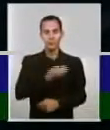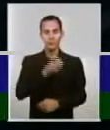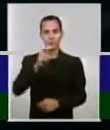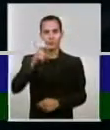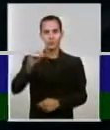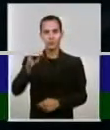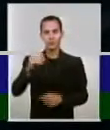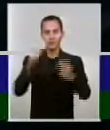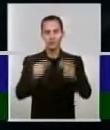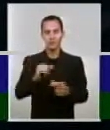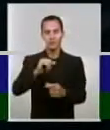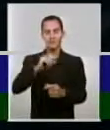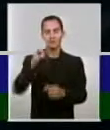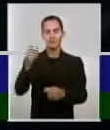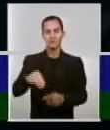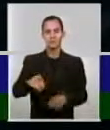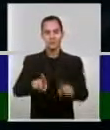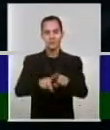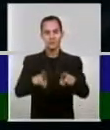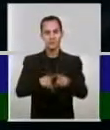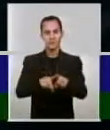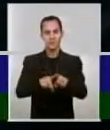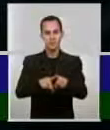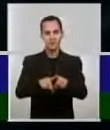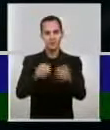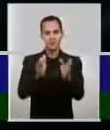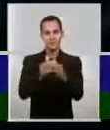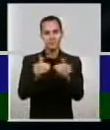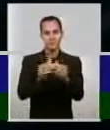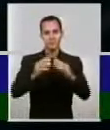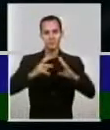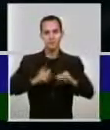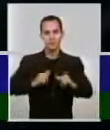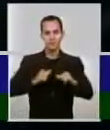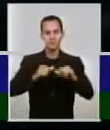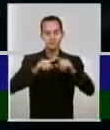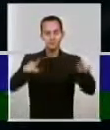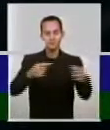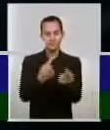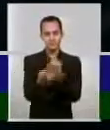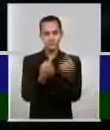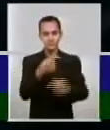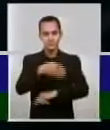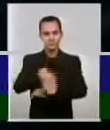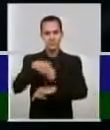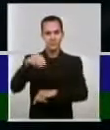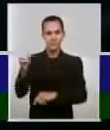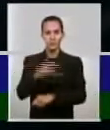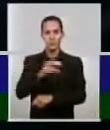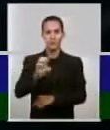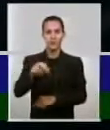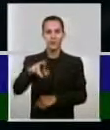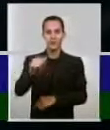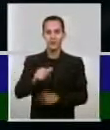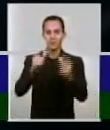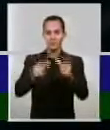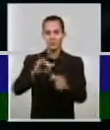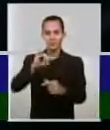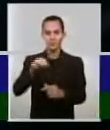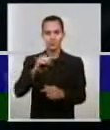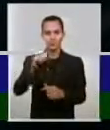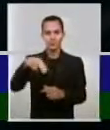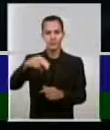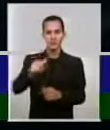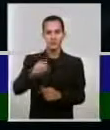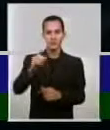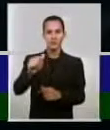Santa Mônica. E também solicita limpeza e capina dos canteiros centrais na Rua Nova Era, Bairro Joana d'Arc,